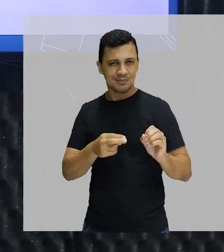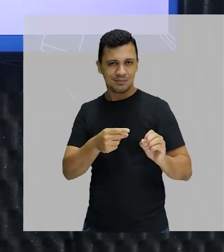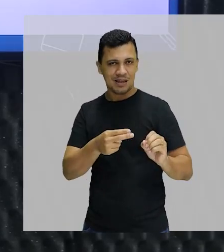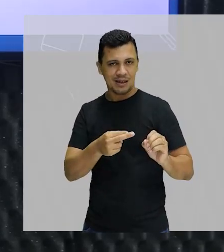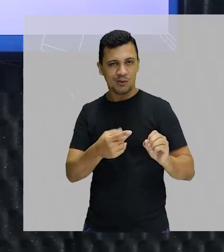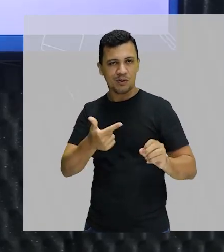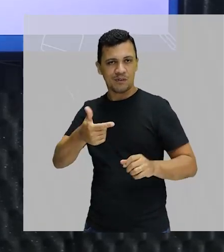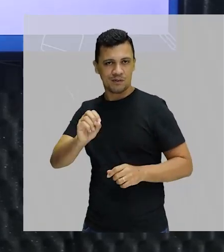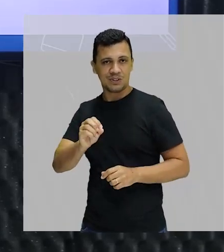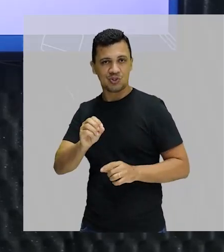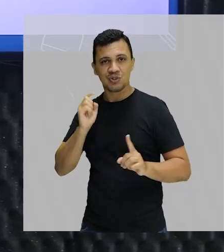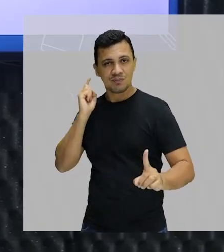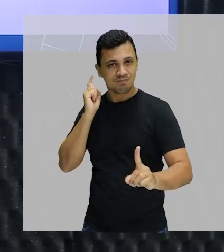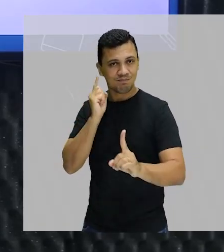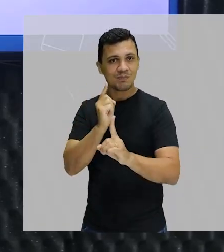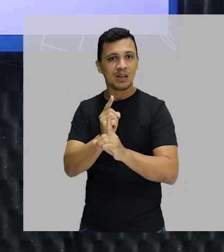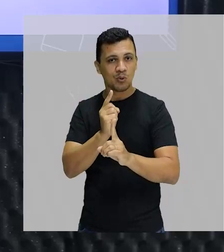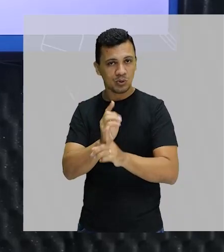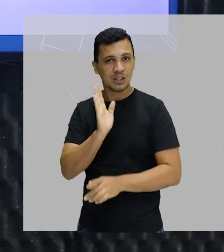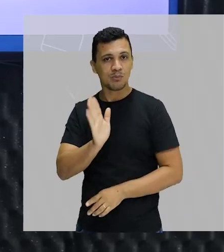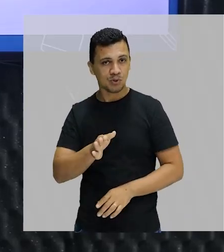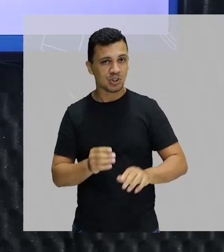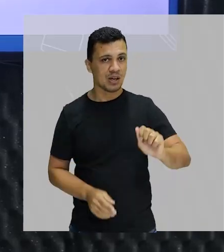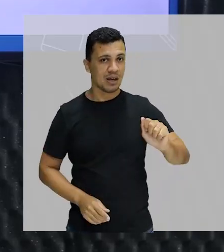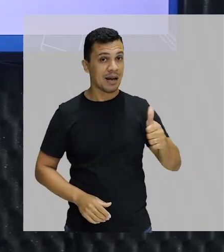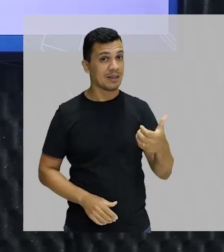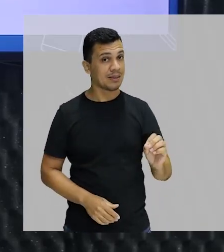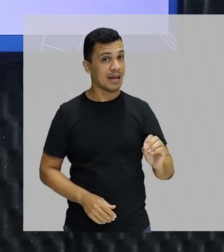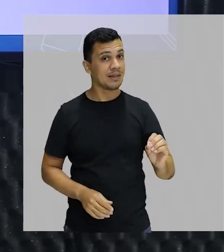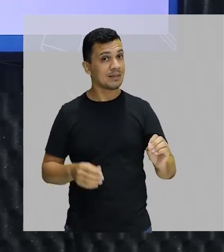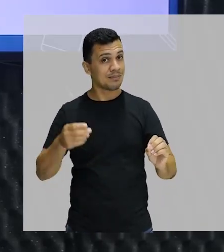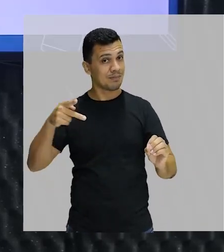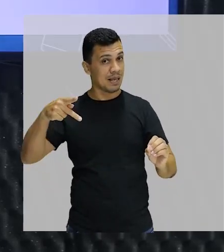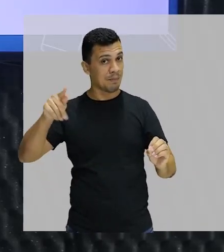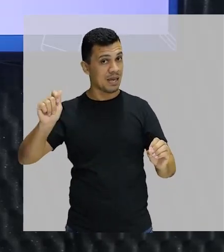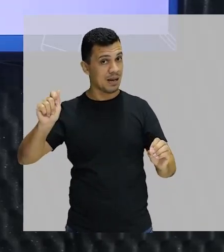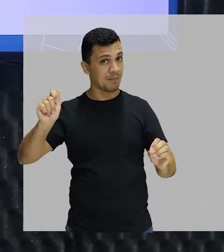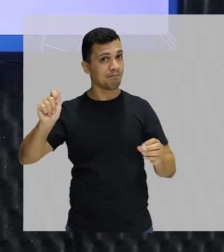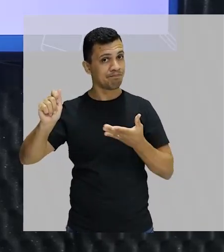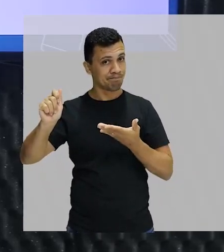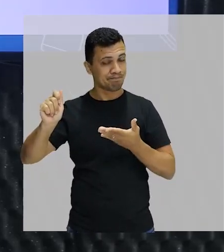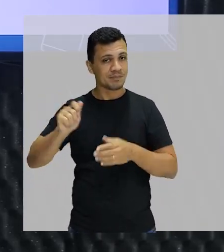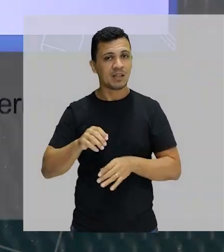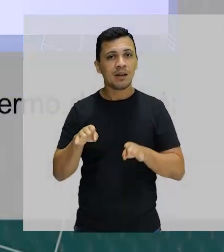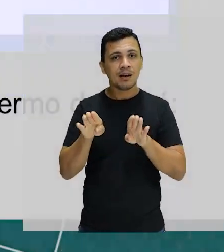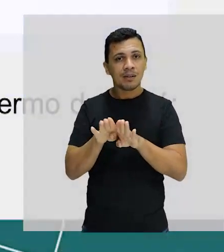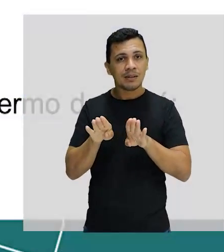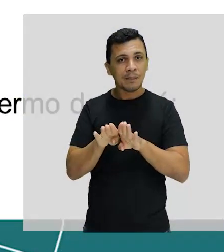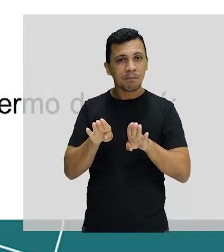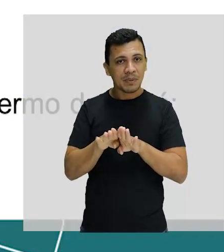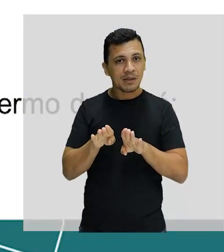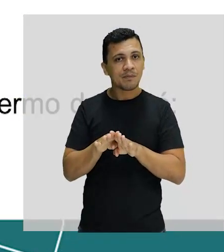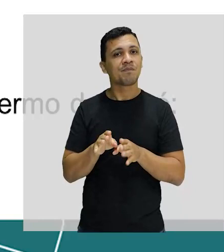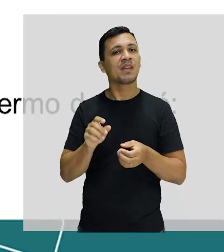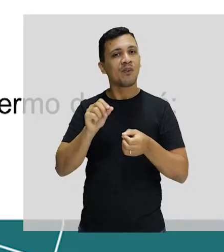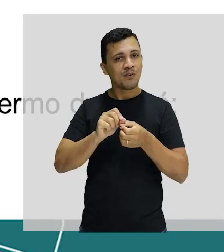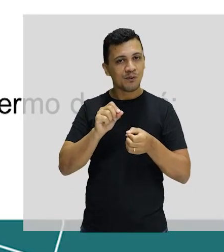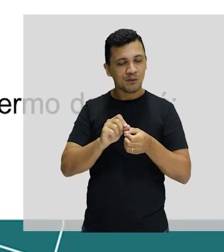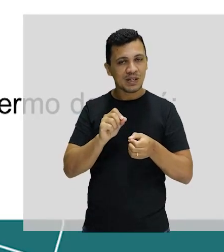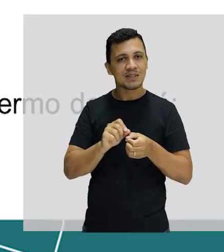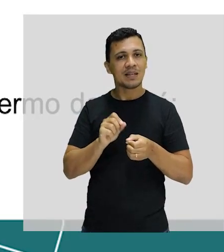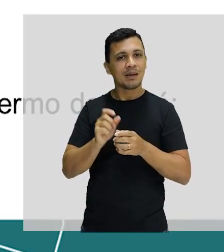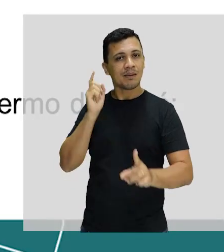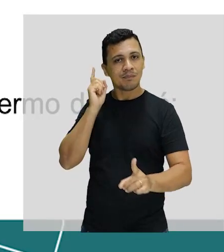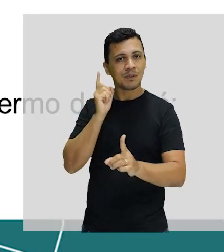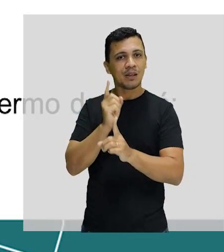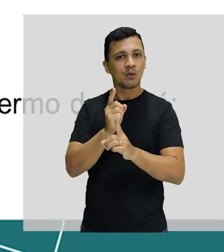identificamos aqui o décimo termo da PA. A mesma coisa, como eu disse para você, né, vai ser feito